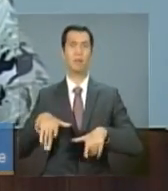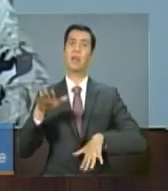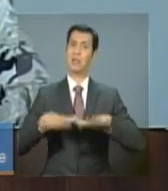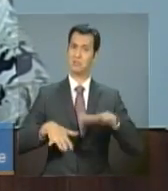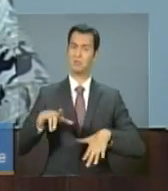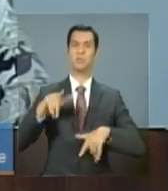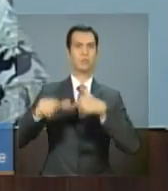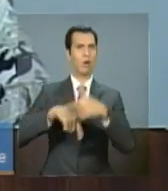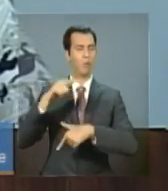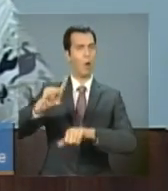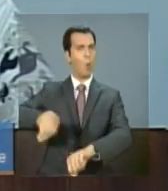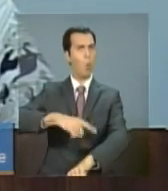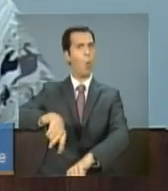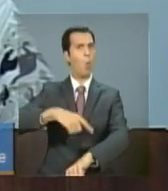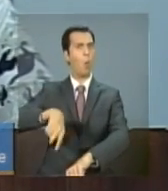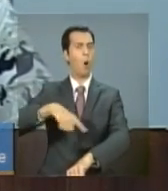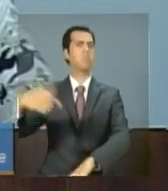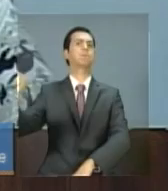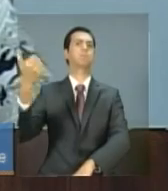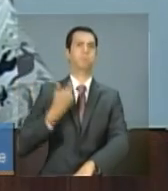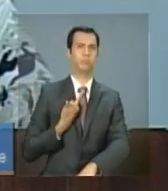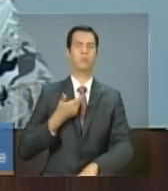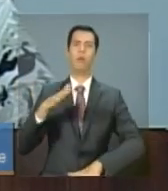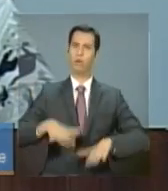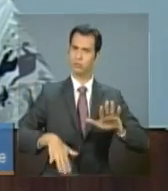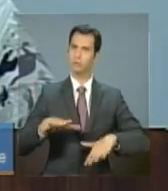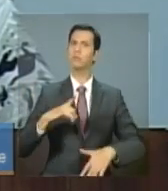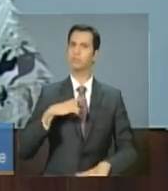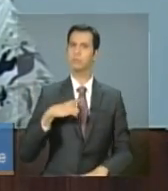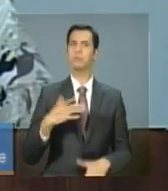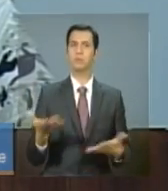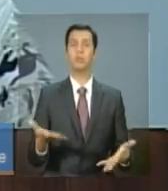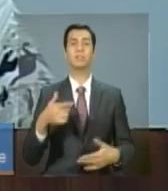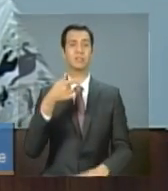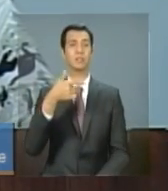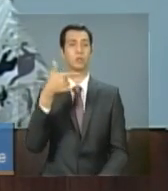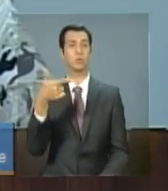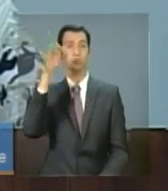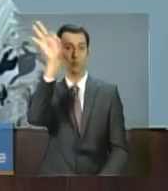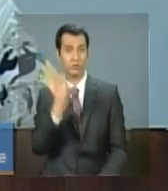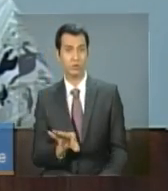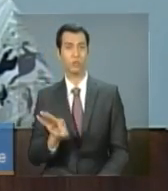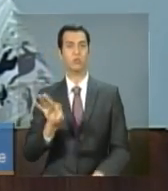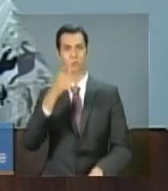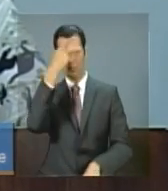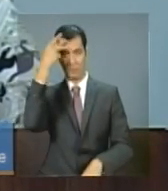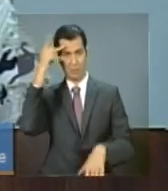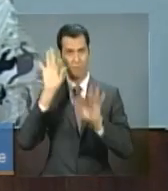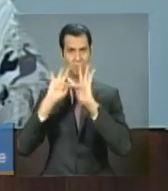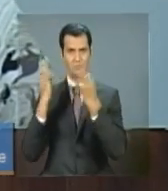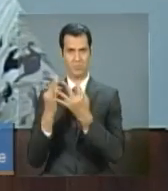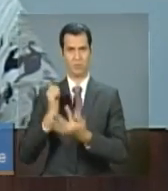até mais do que nós. 72% das famílias do Bolsa Família trabalham,